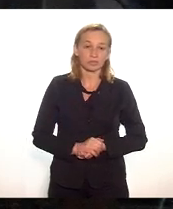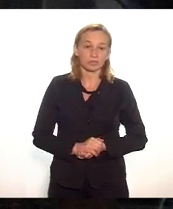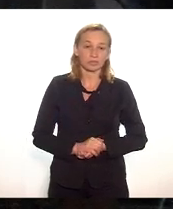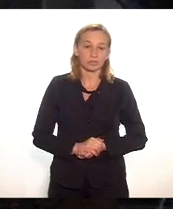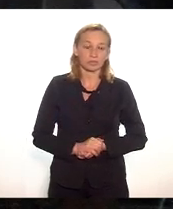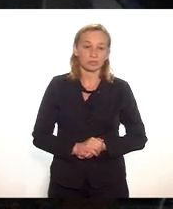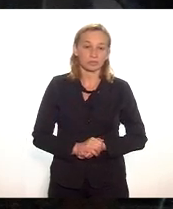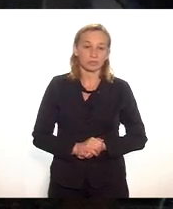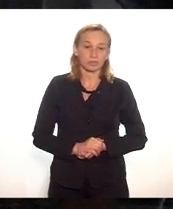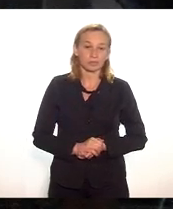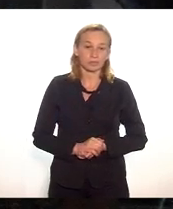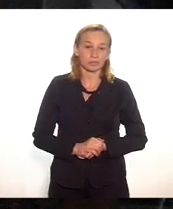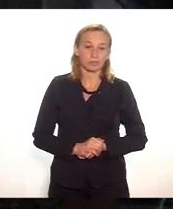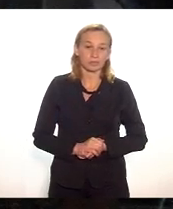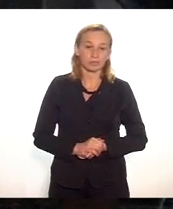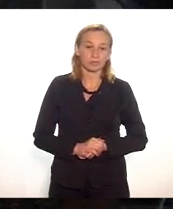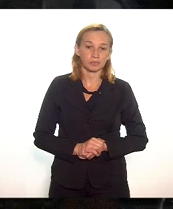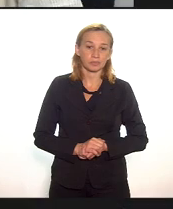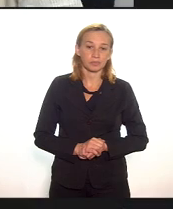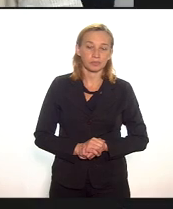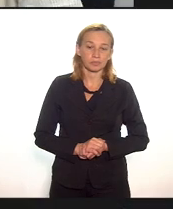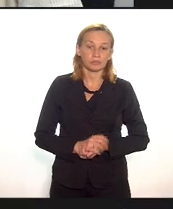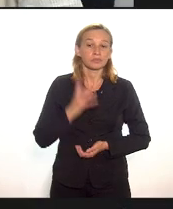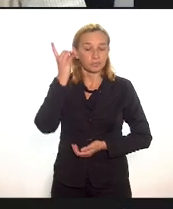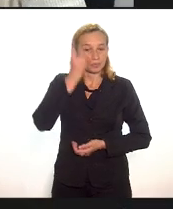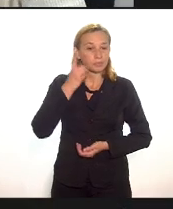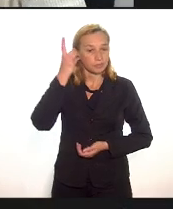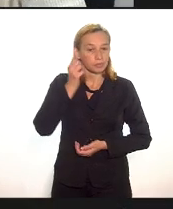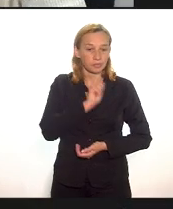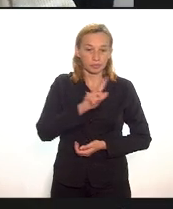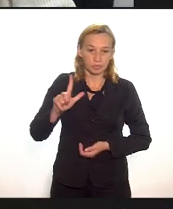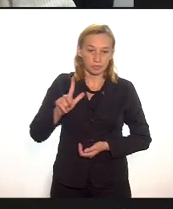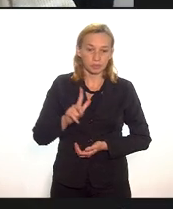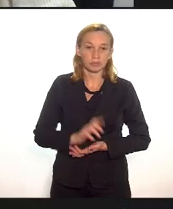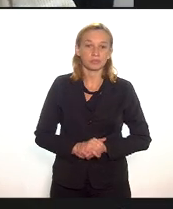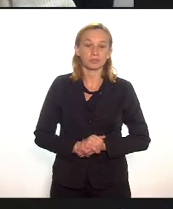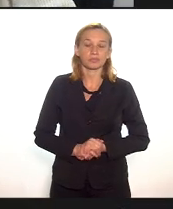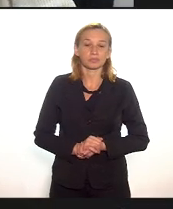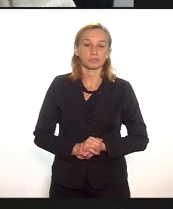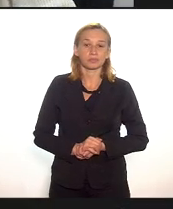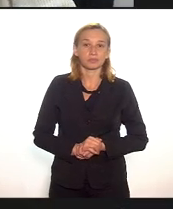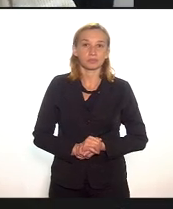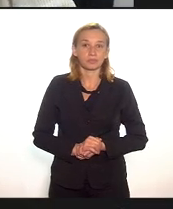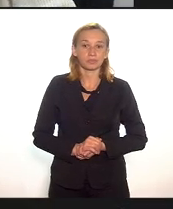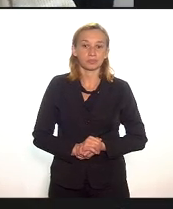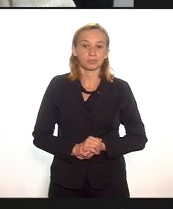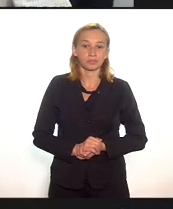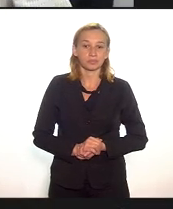Deputado Daniel Librelon.